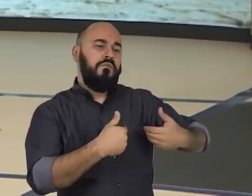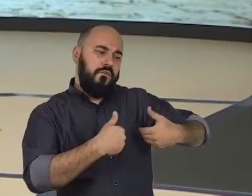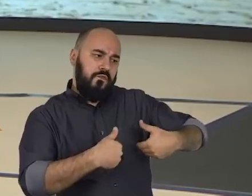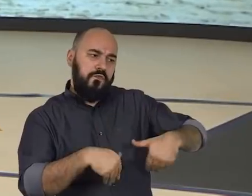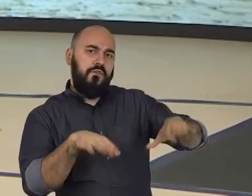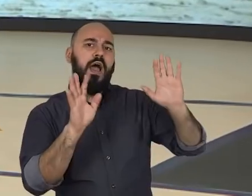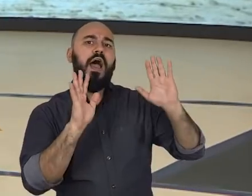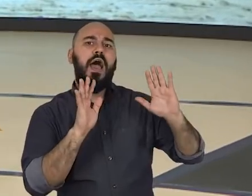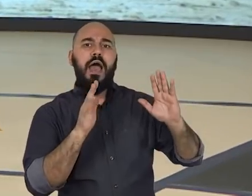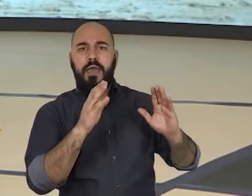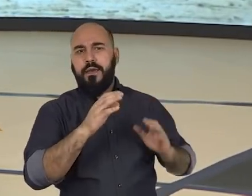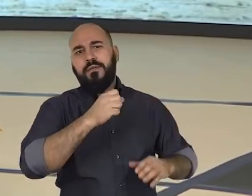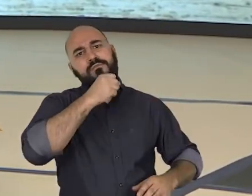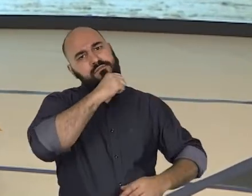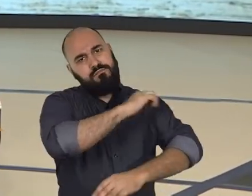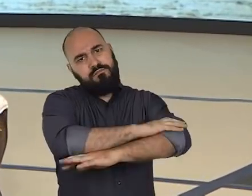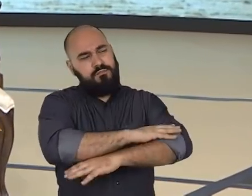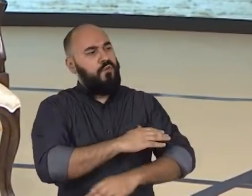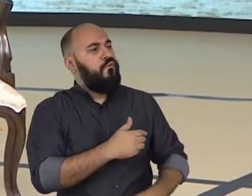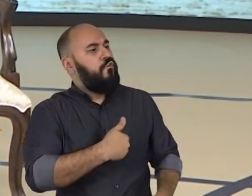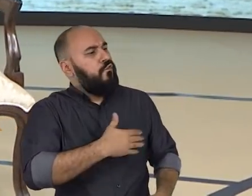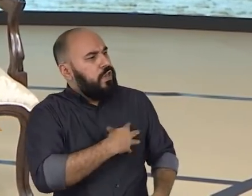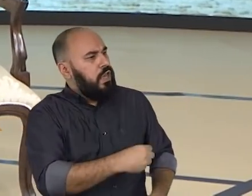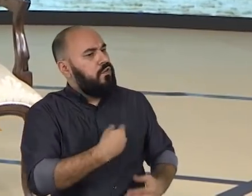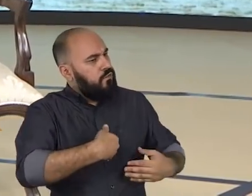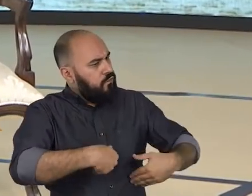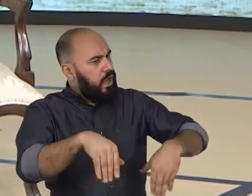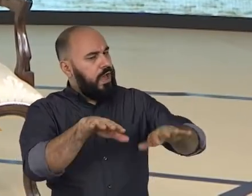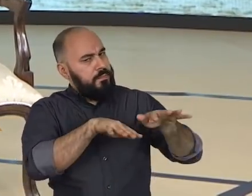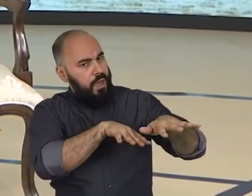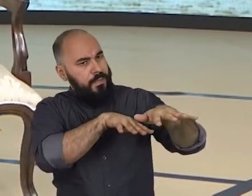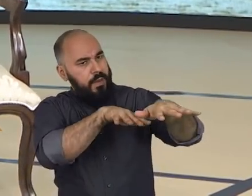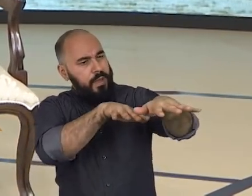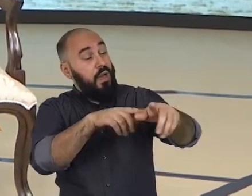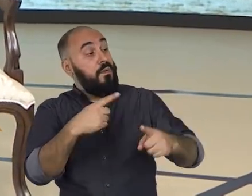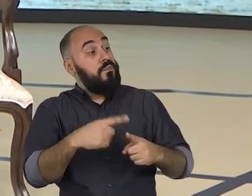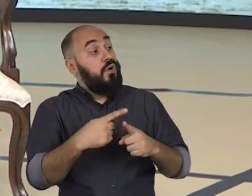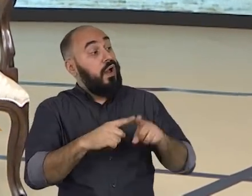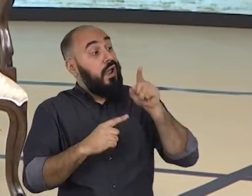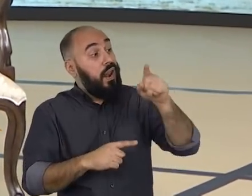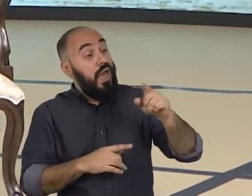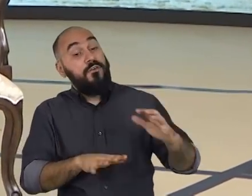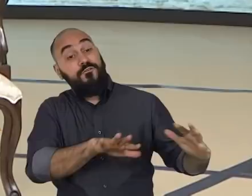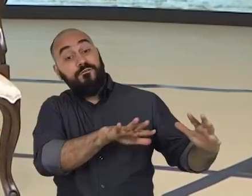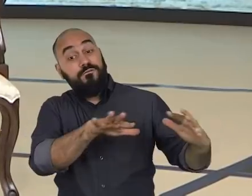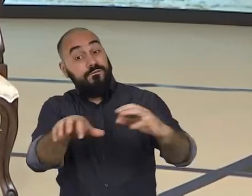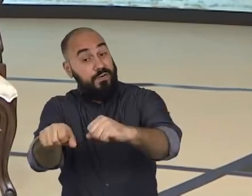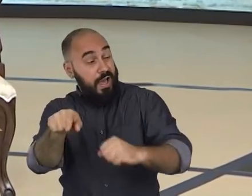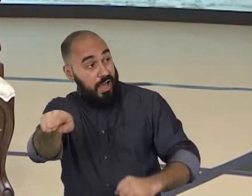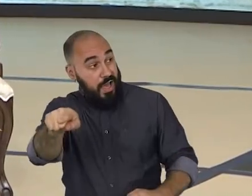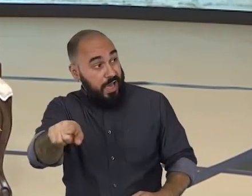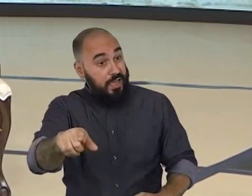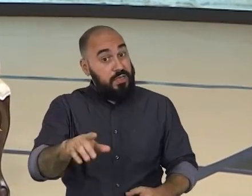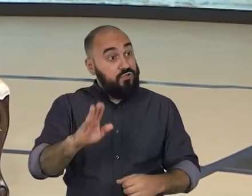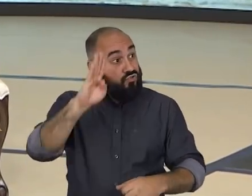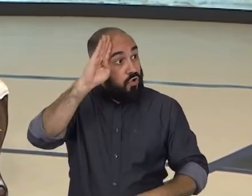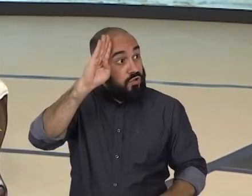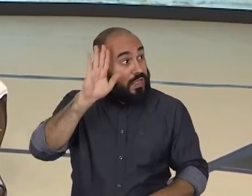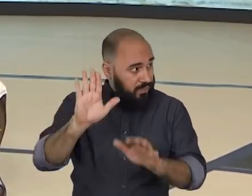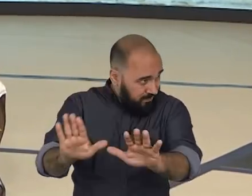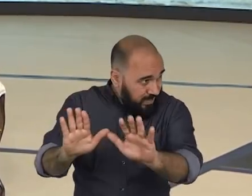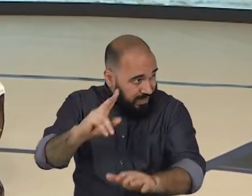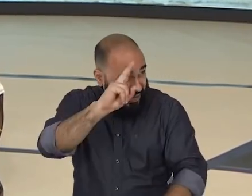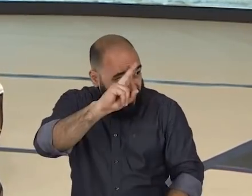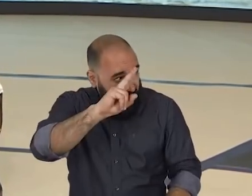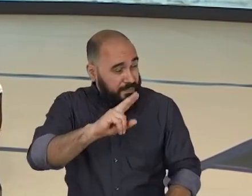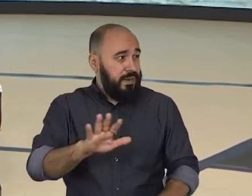porque tropas egípcias estavam nas proximidades da cidade e poderiam atacar a guarnição de soldados que ele